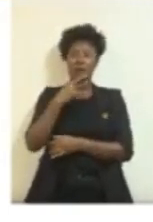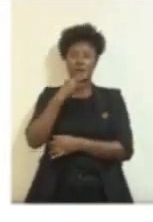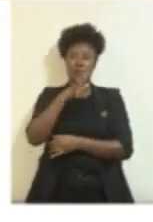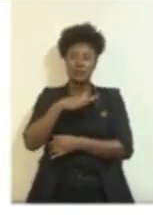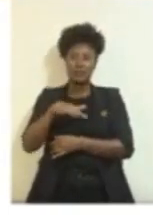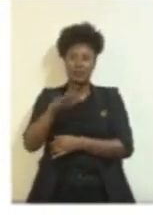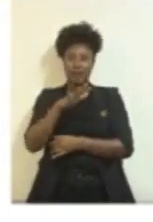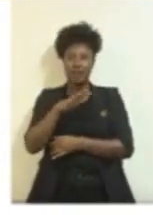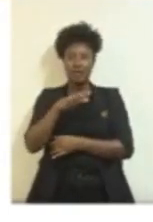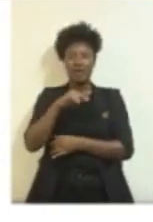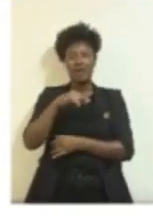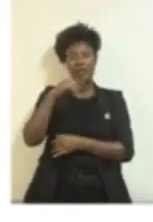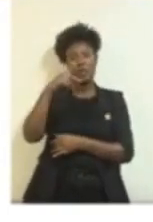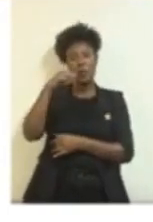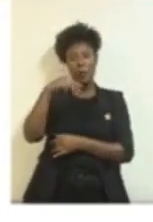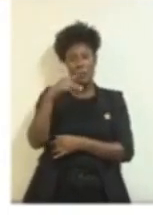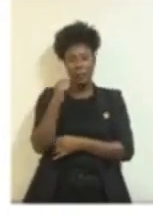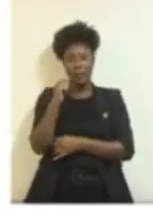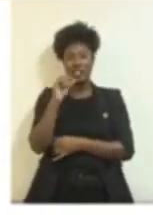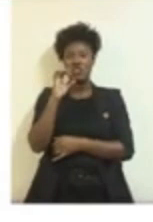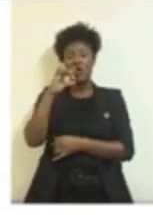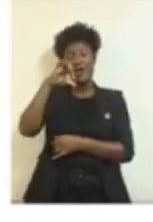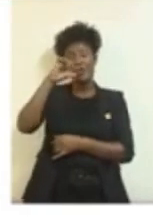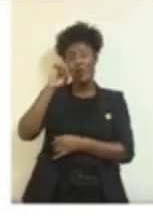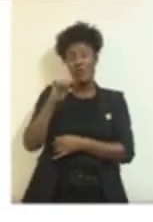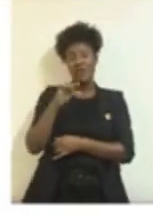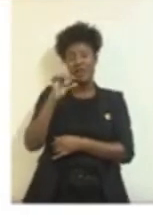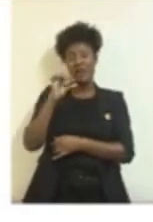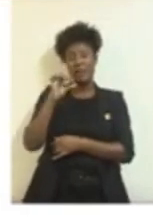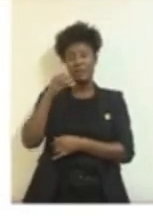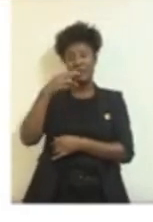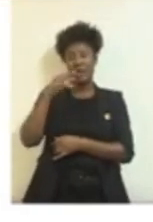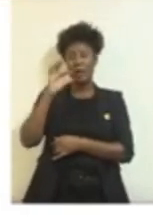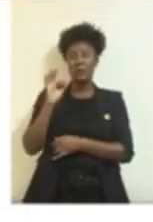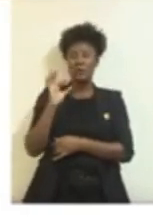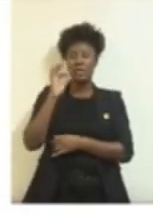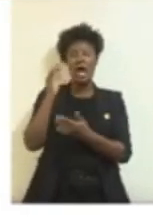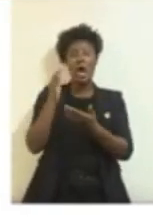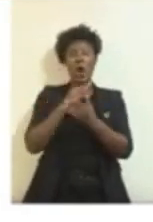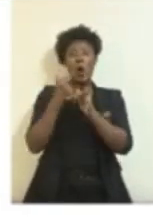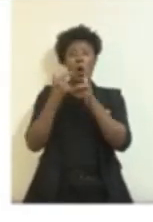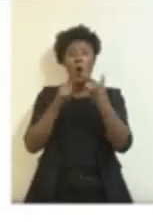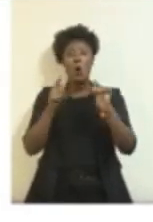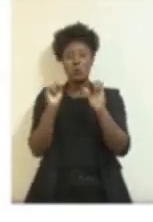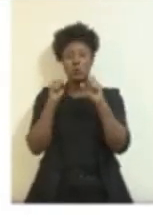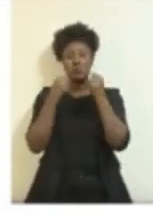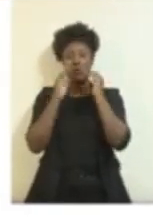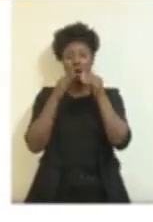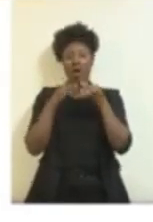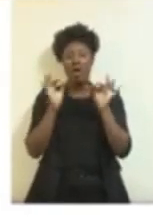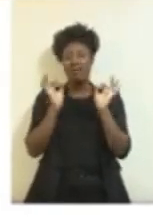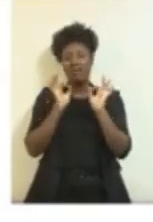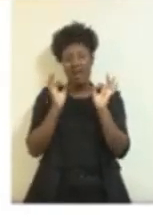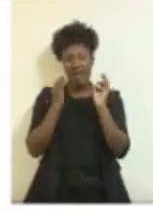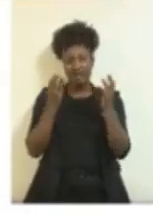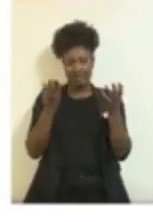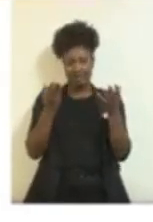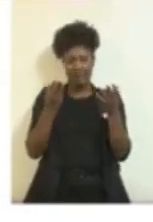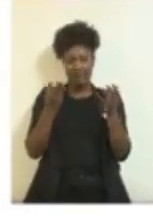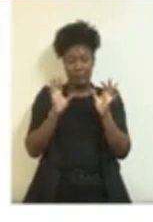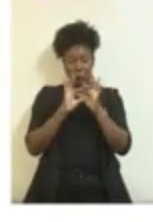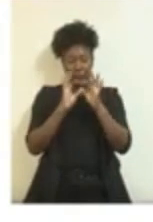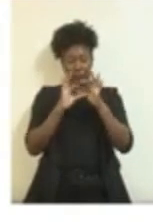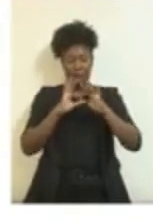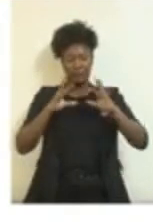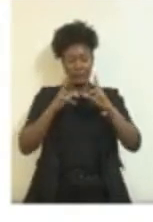esses 9%, os outros biomas não fizeram esse esforço coletivo, então o dado não é facilmente disponível. No